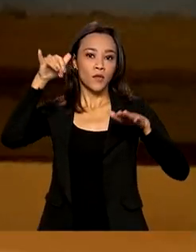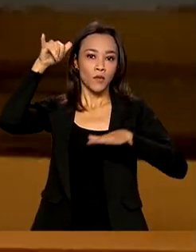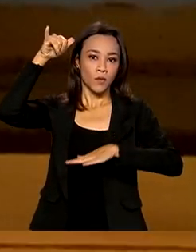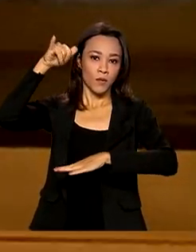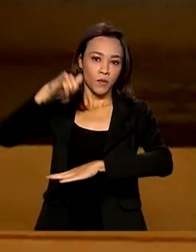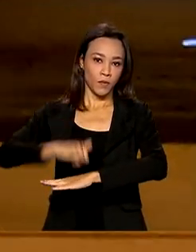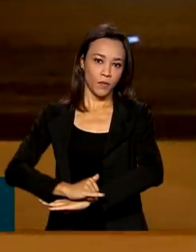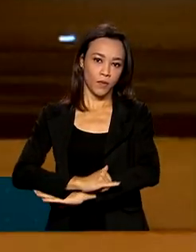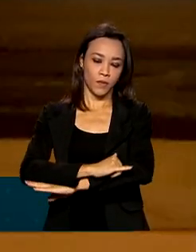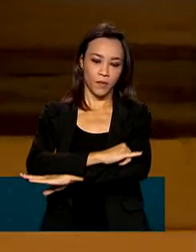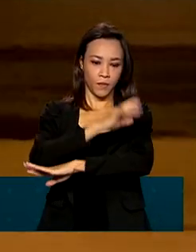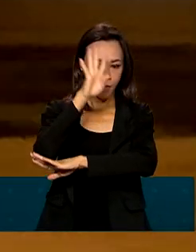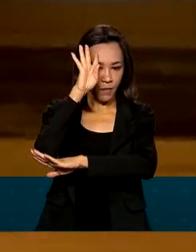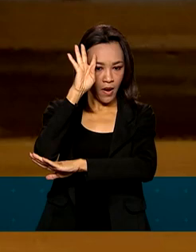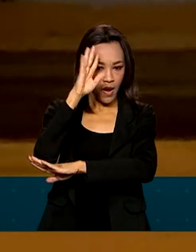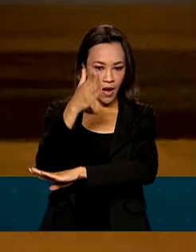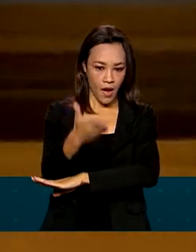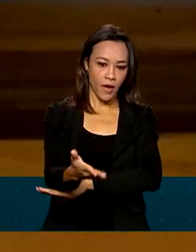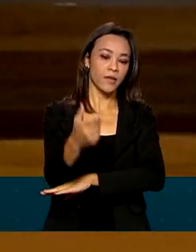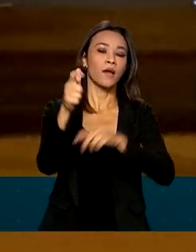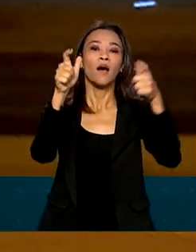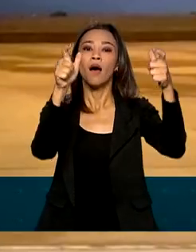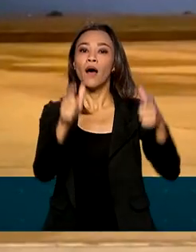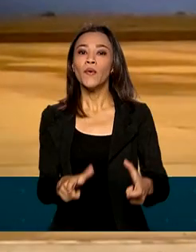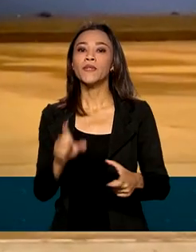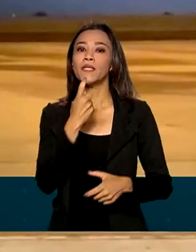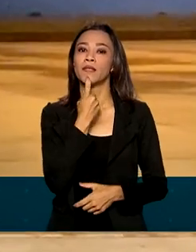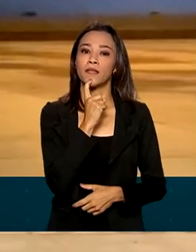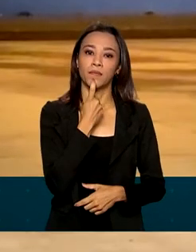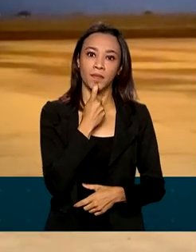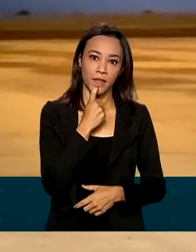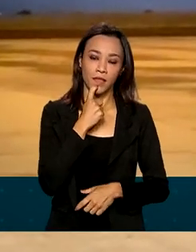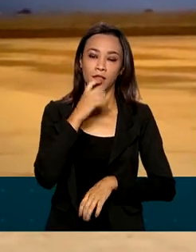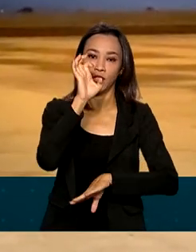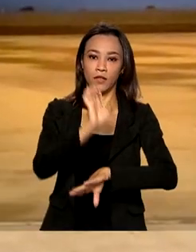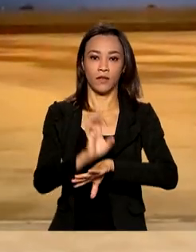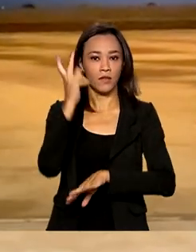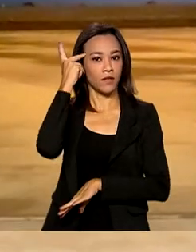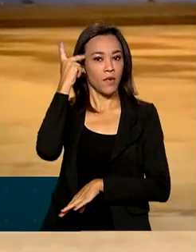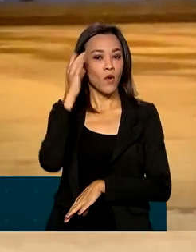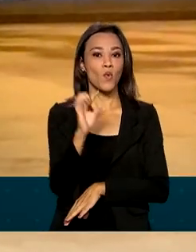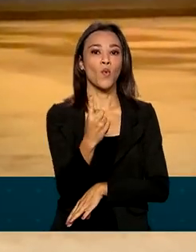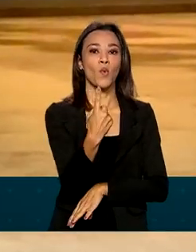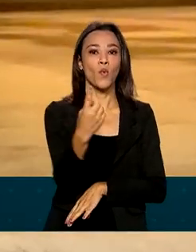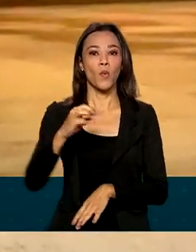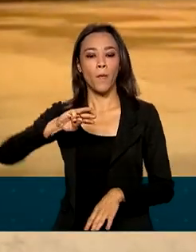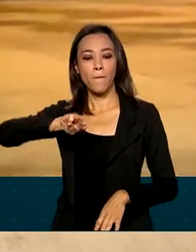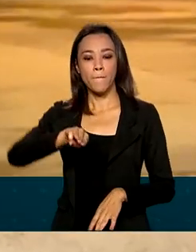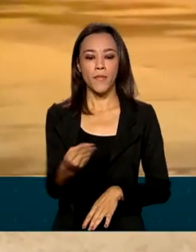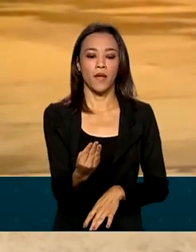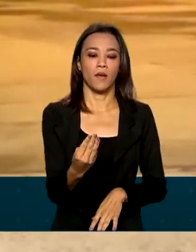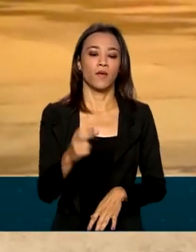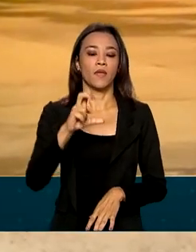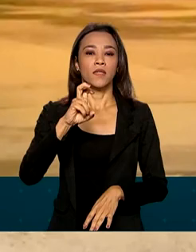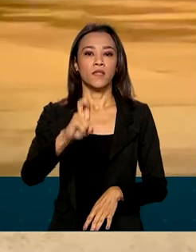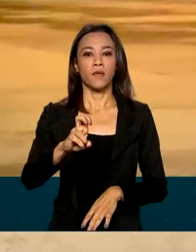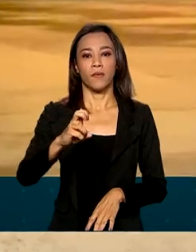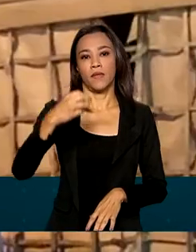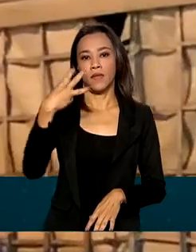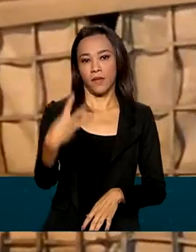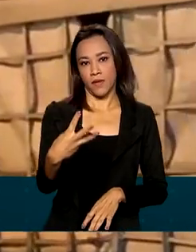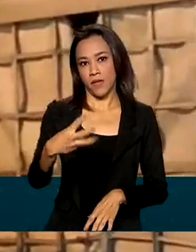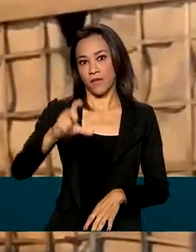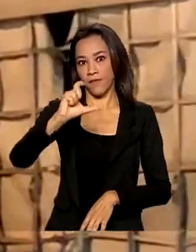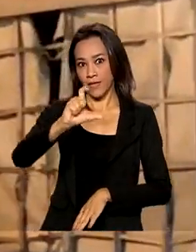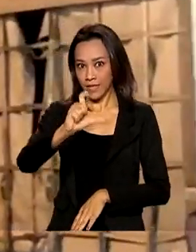noite desta quarta-feira no aeroporto de Viracopos em Campinas São Paulo com um milhão e cinquenta e três mil doses